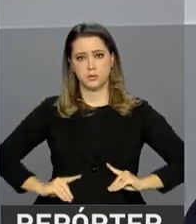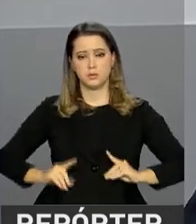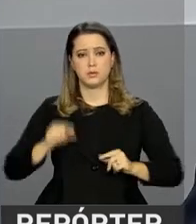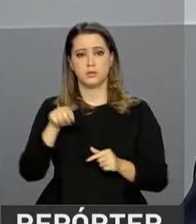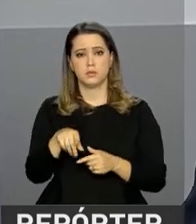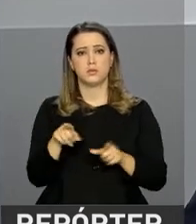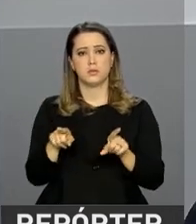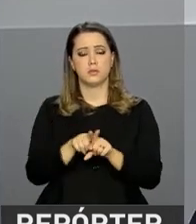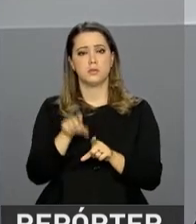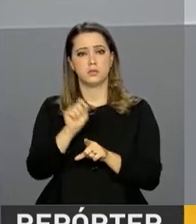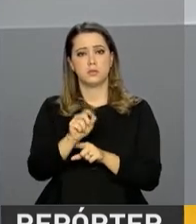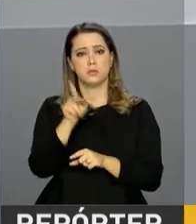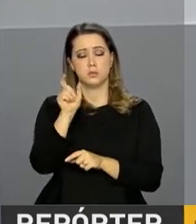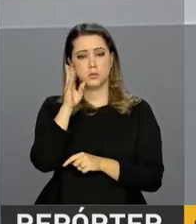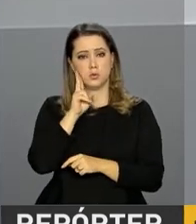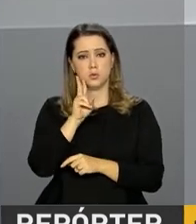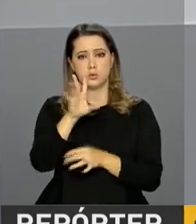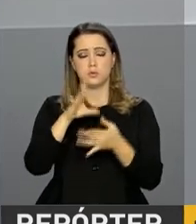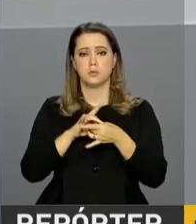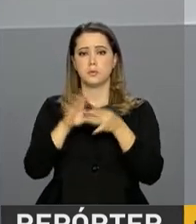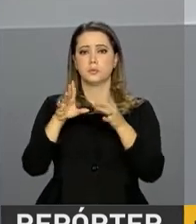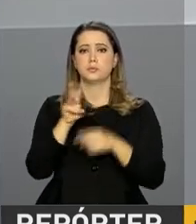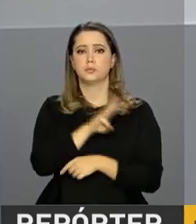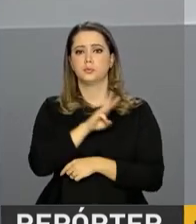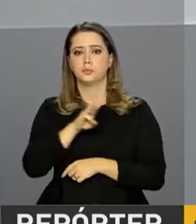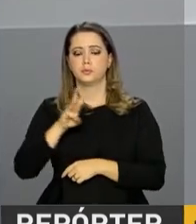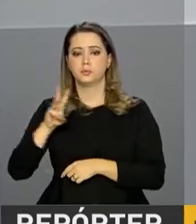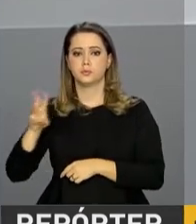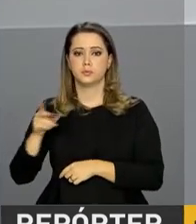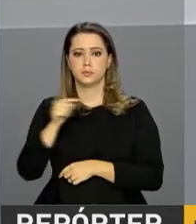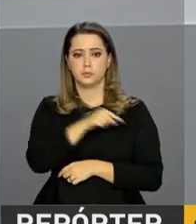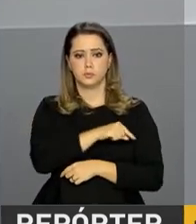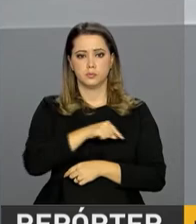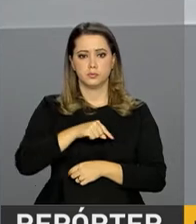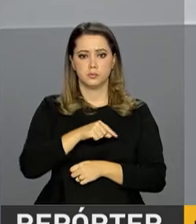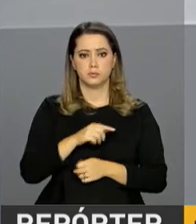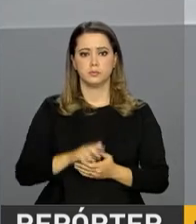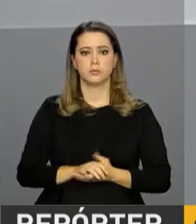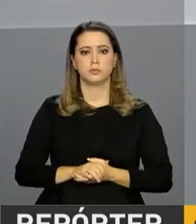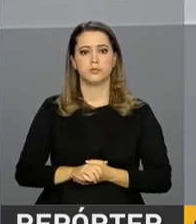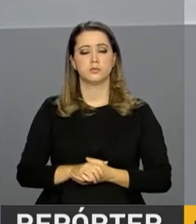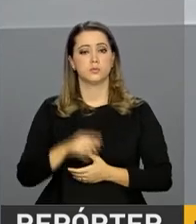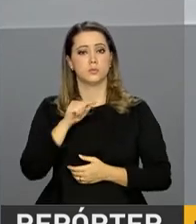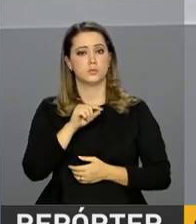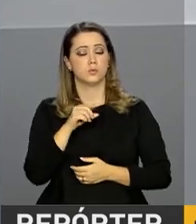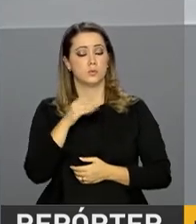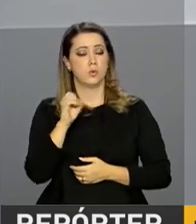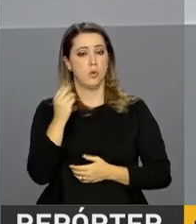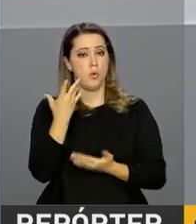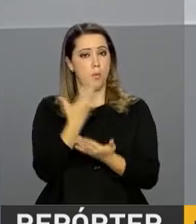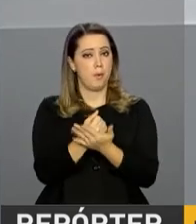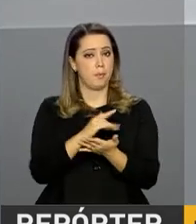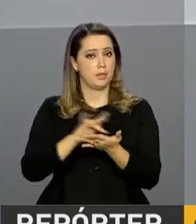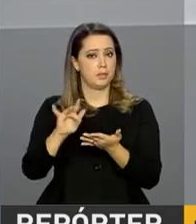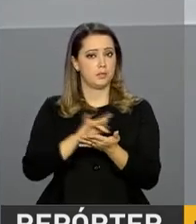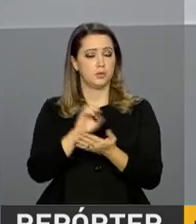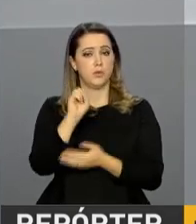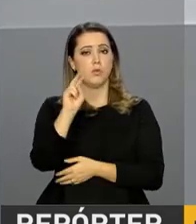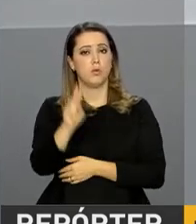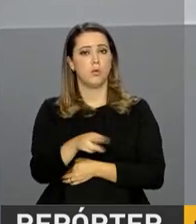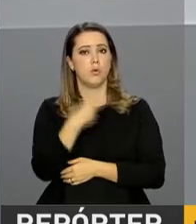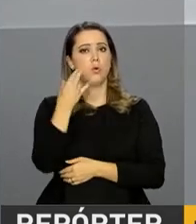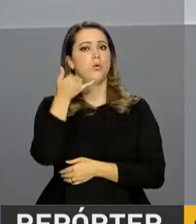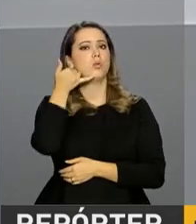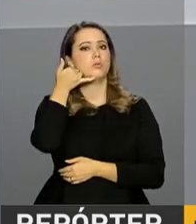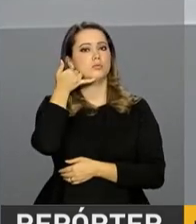o contribuinte pode acessar o site receita.fazenda.gov.br baixar o aplicativo ou então ligar